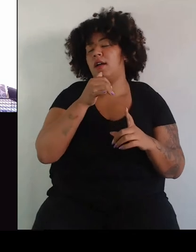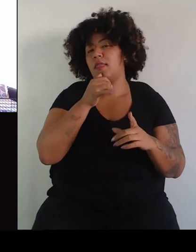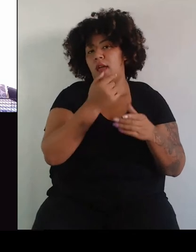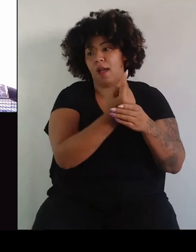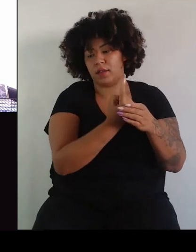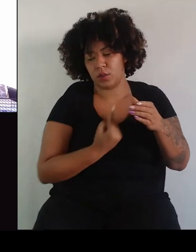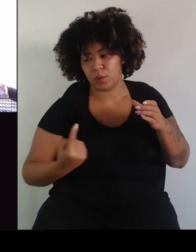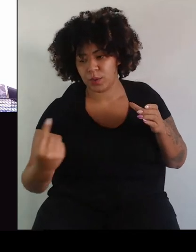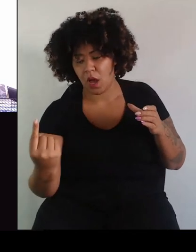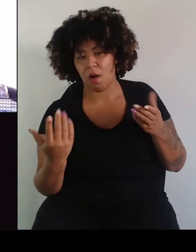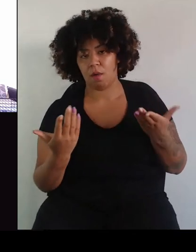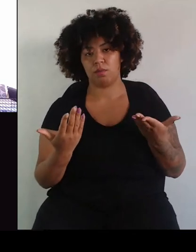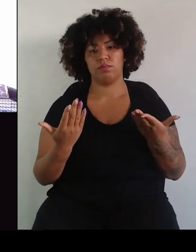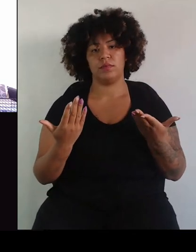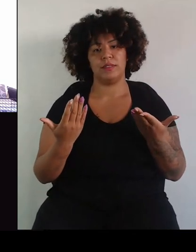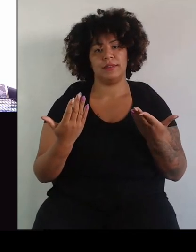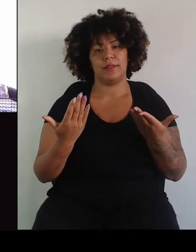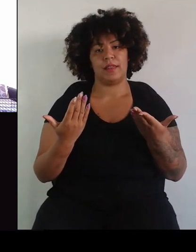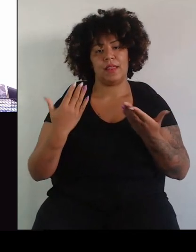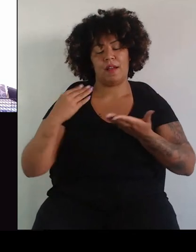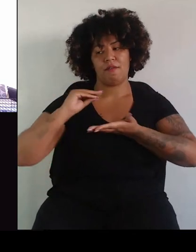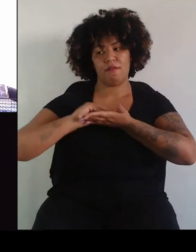o homossexualidade